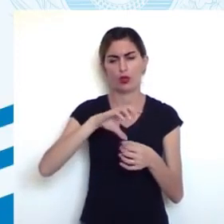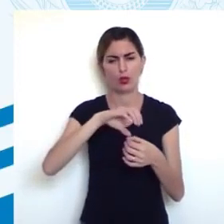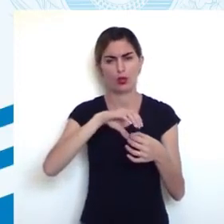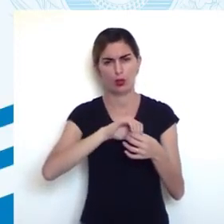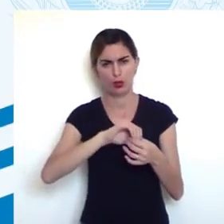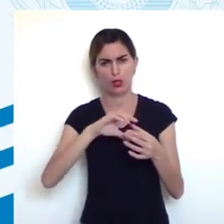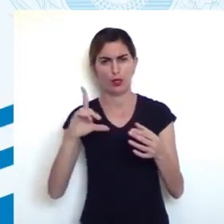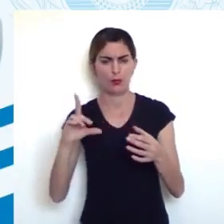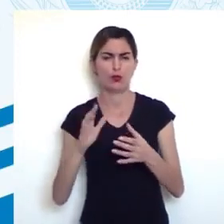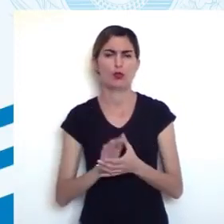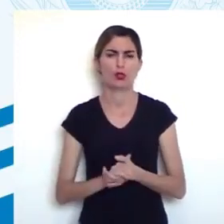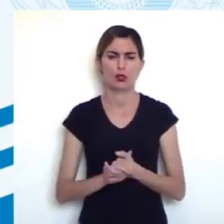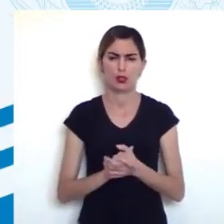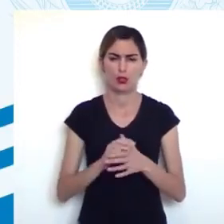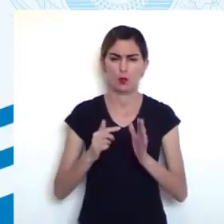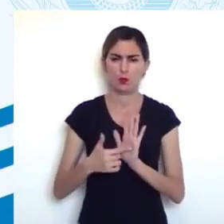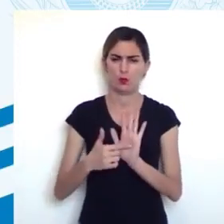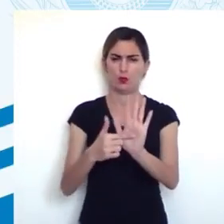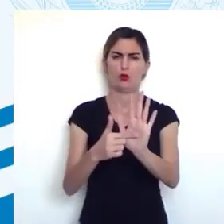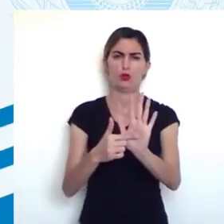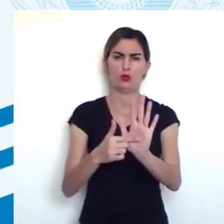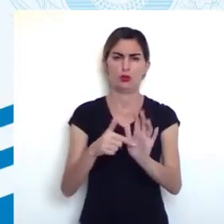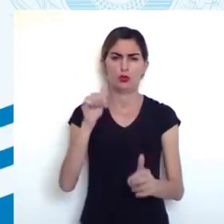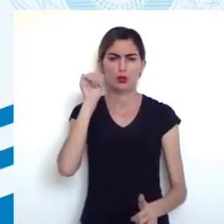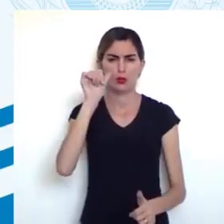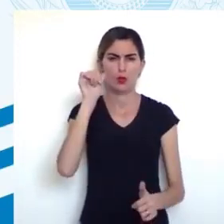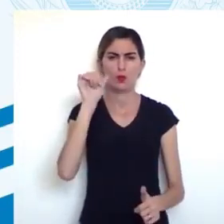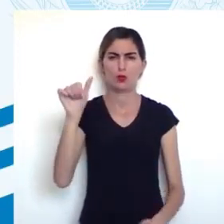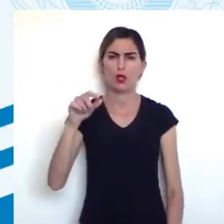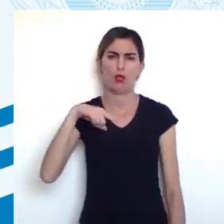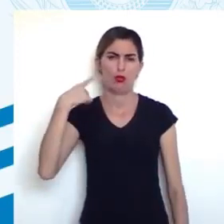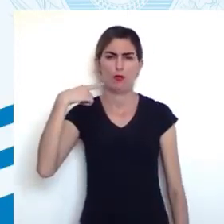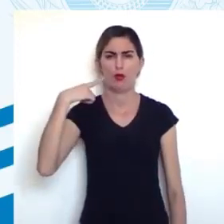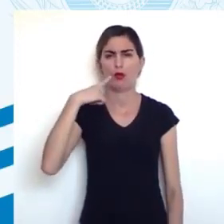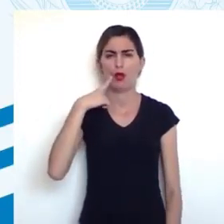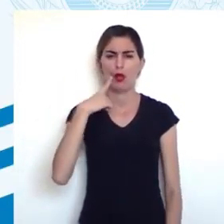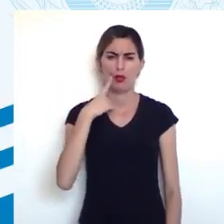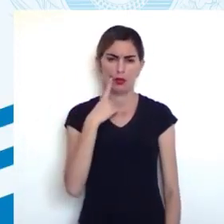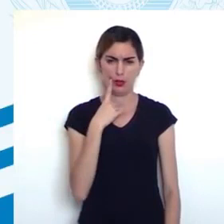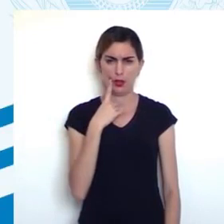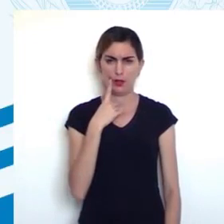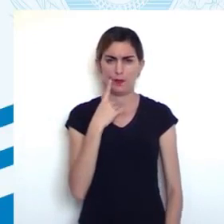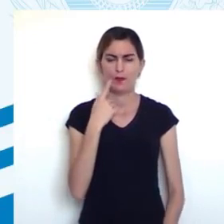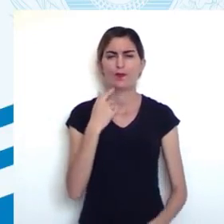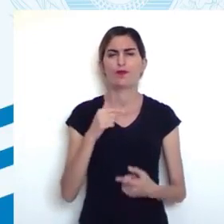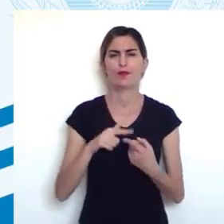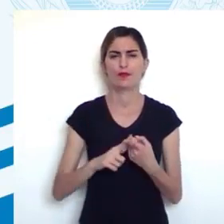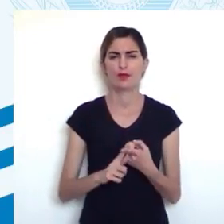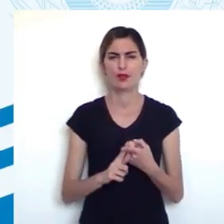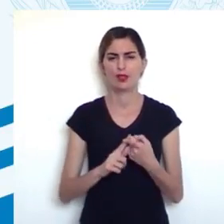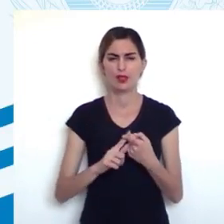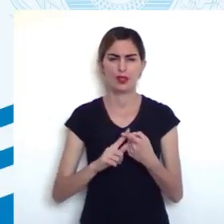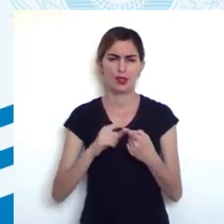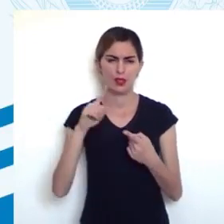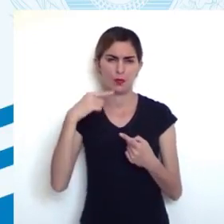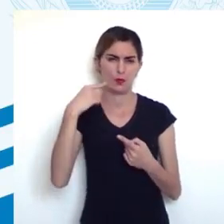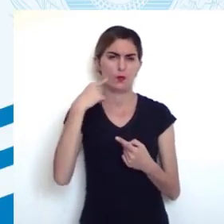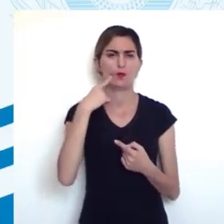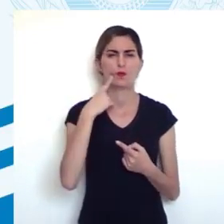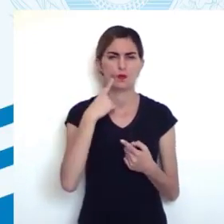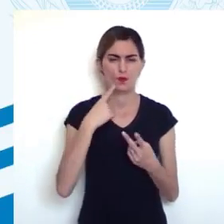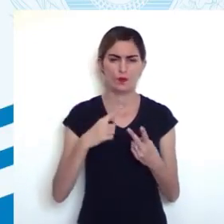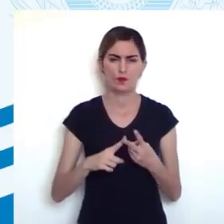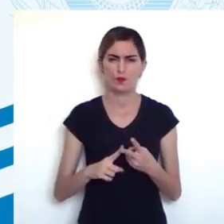democracia, destaca-se a figura das advogadas Rome Martins, Medeiros da